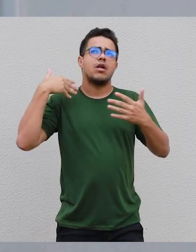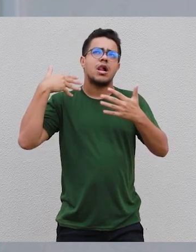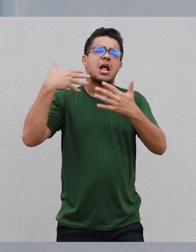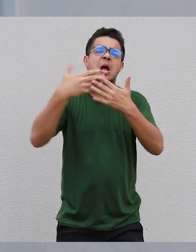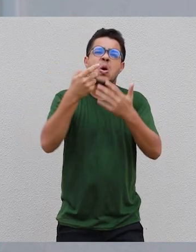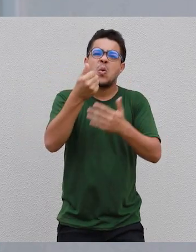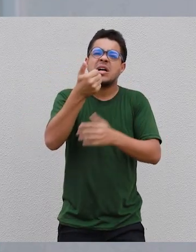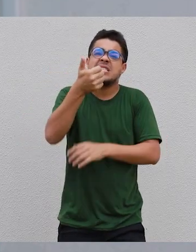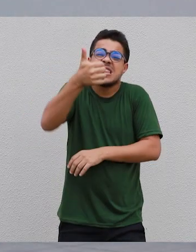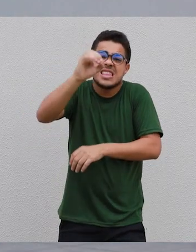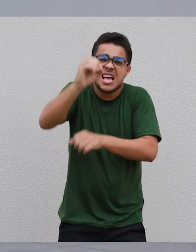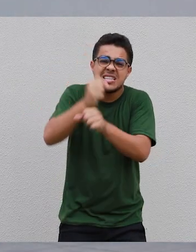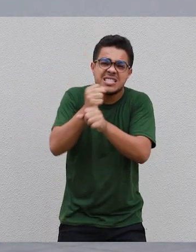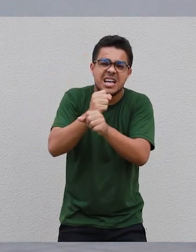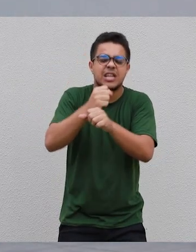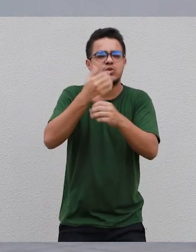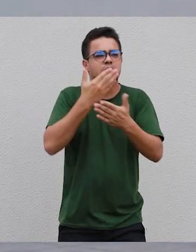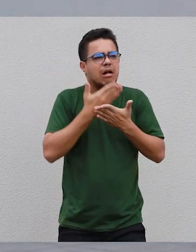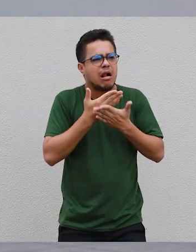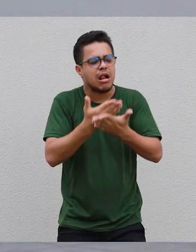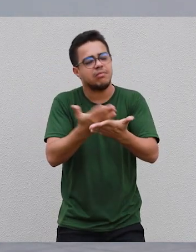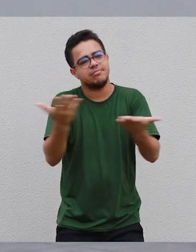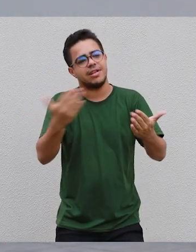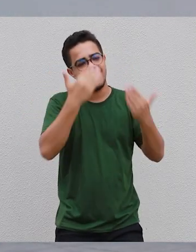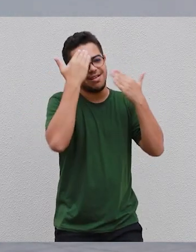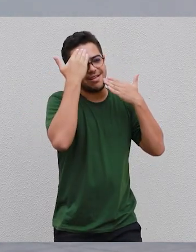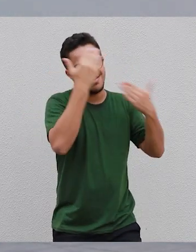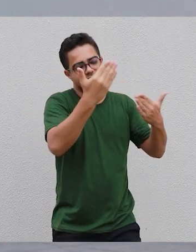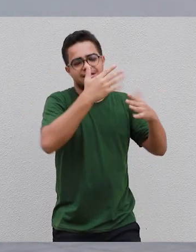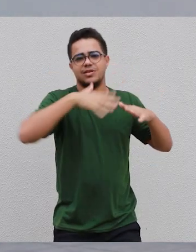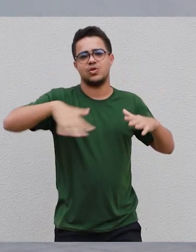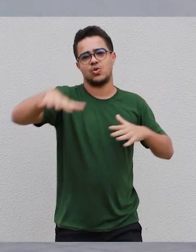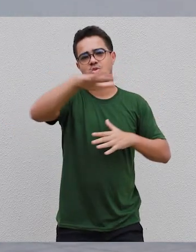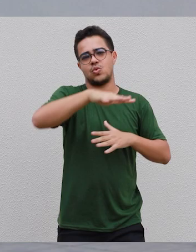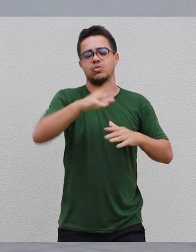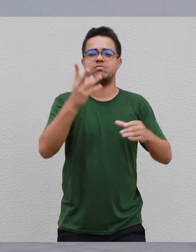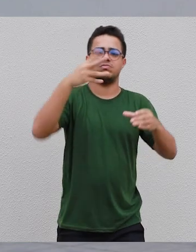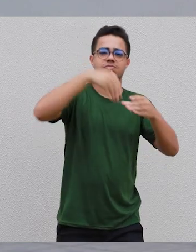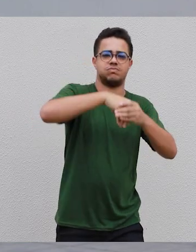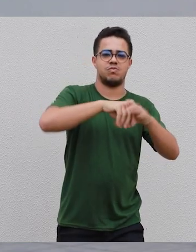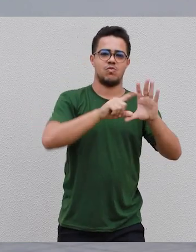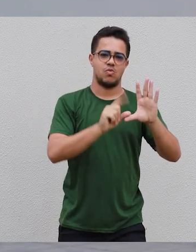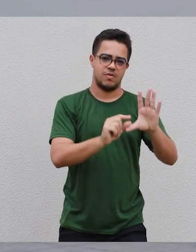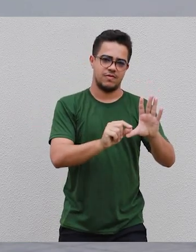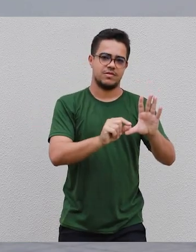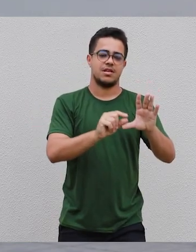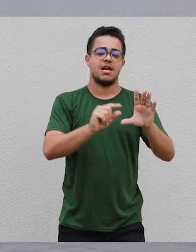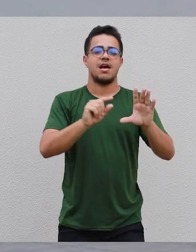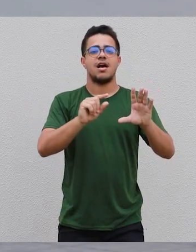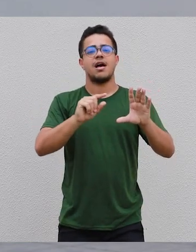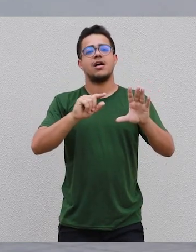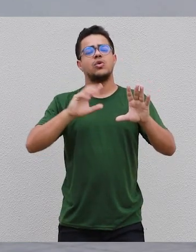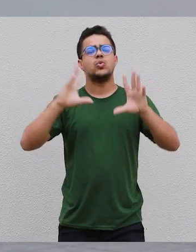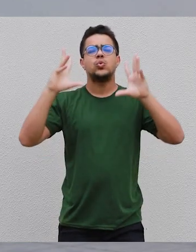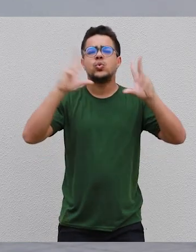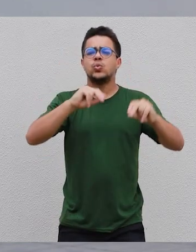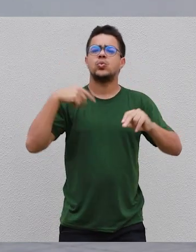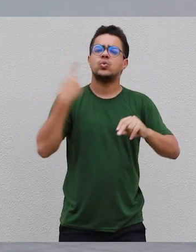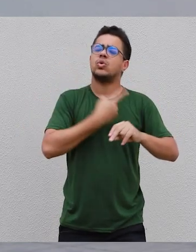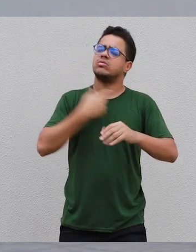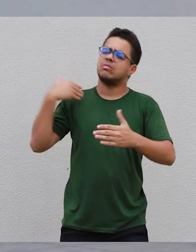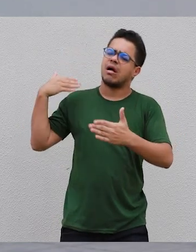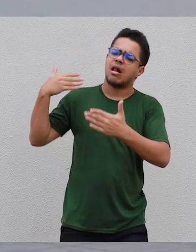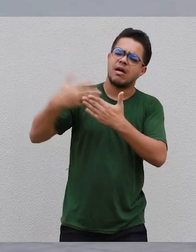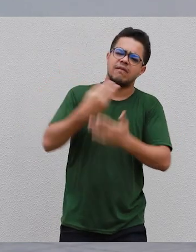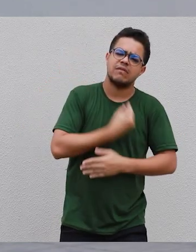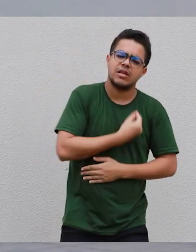há quase uma década, né? Então, eu agradeço demais a todos que acompanham a nossa universidade, por tudo que a gente vivenciou